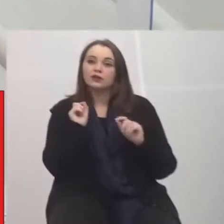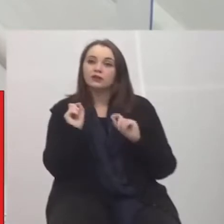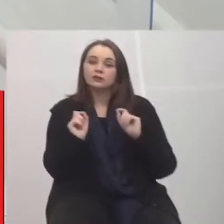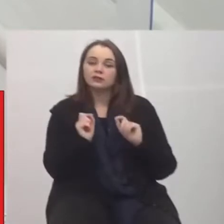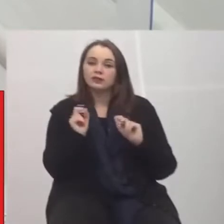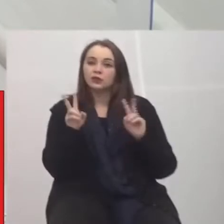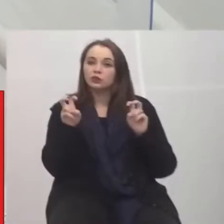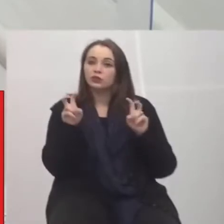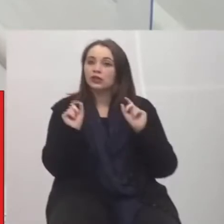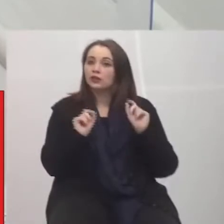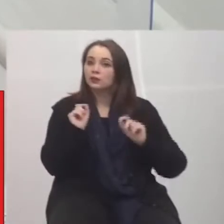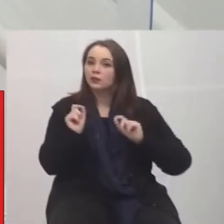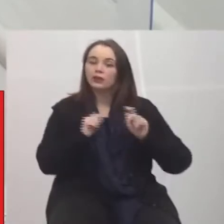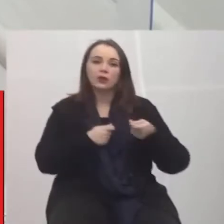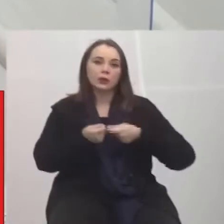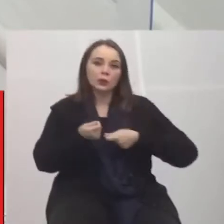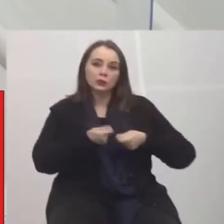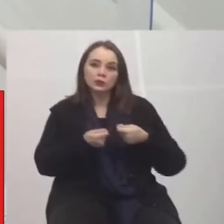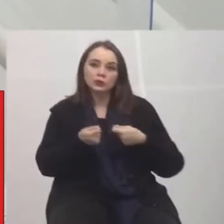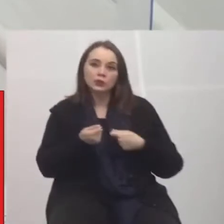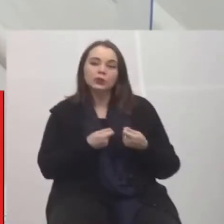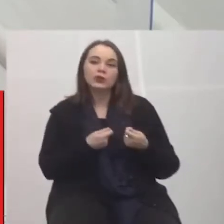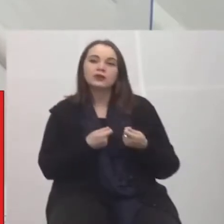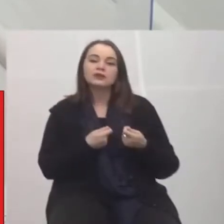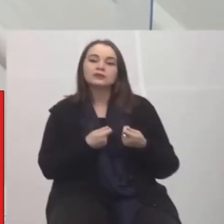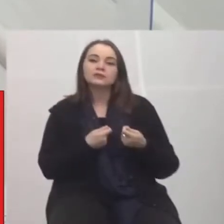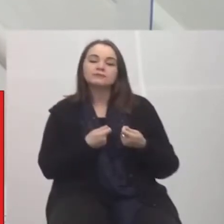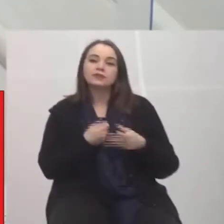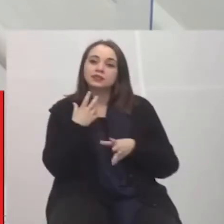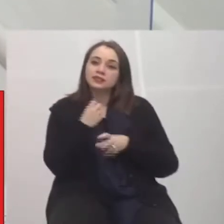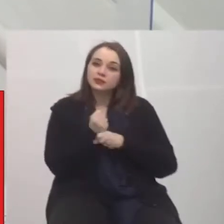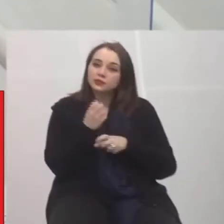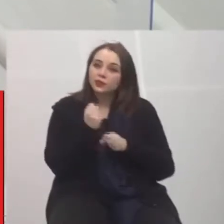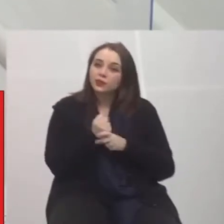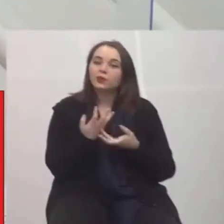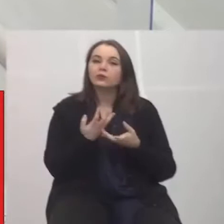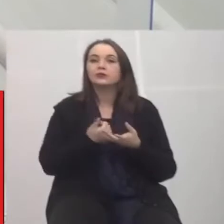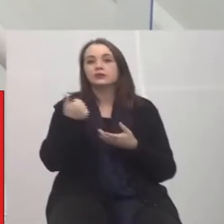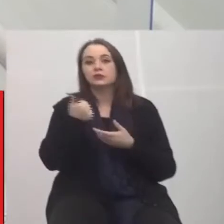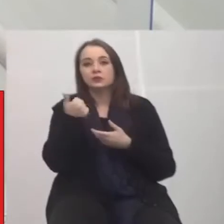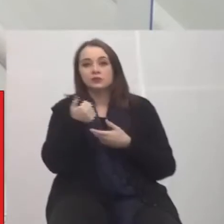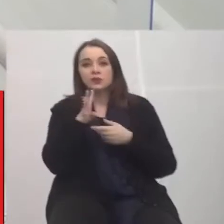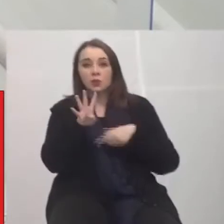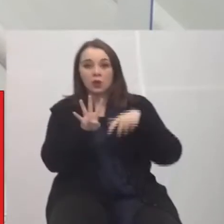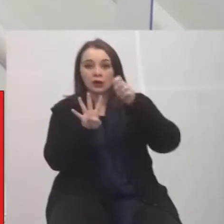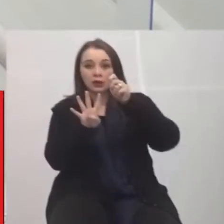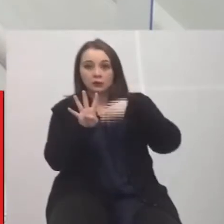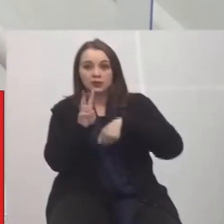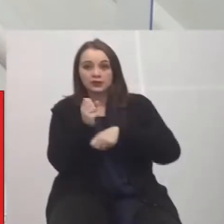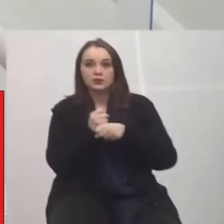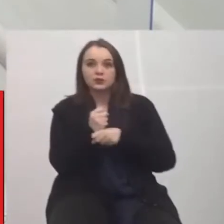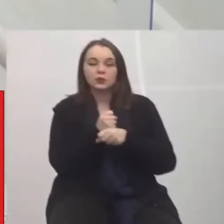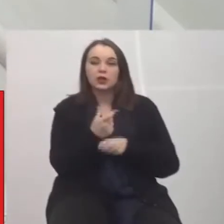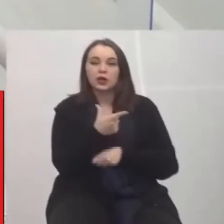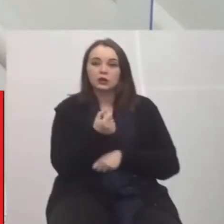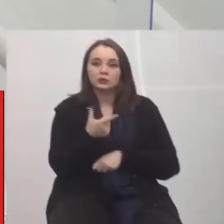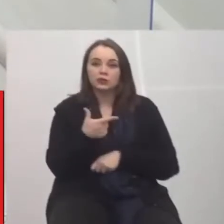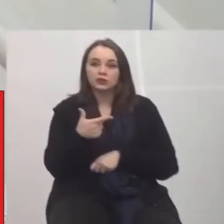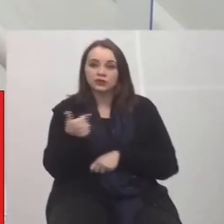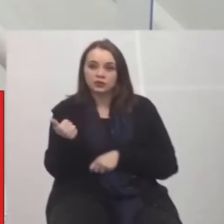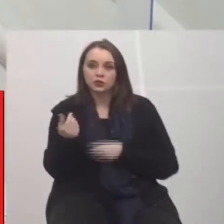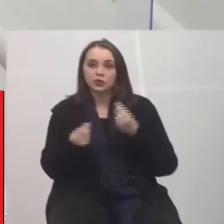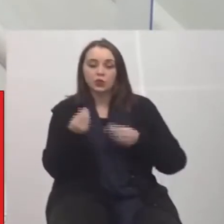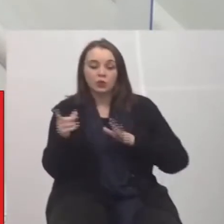apresentação dos controles das contas do primeiro quadrimestre de 2021, conforme a